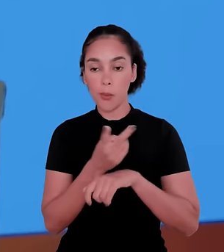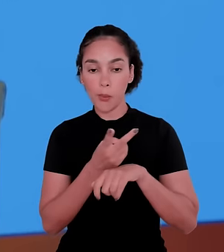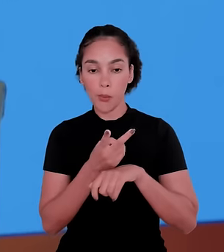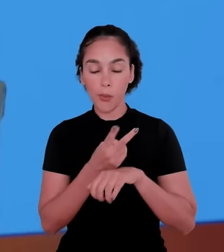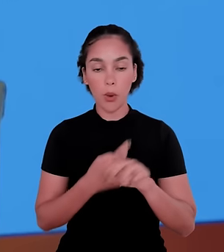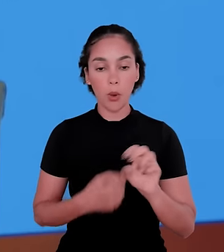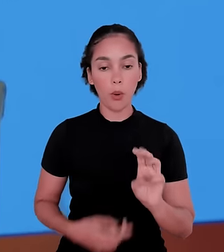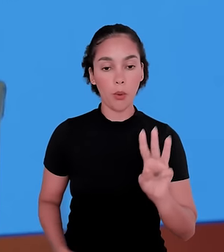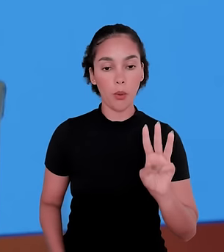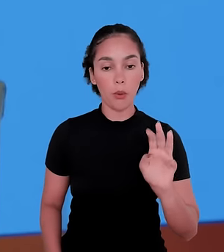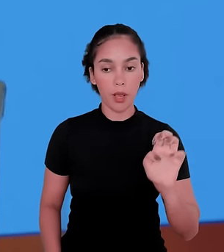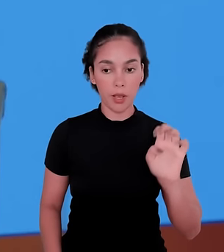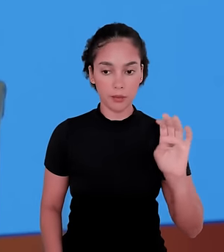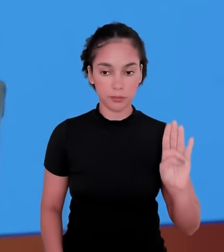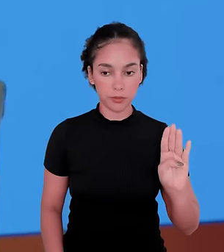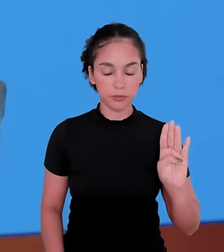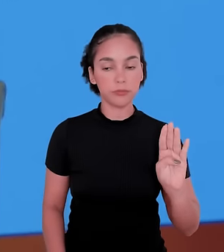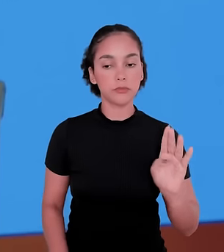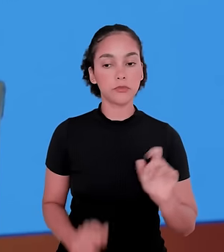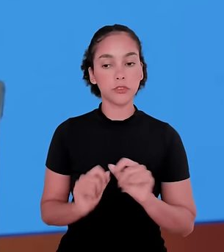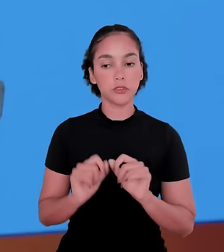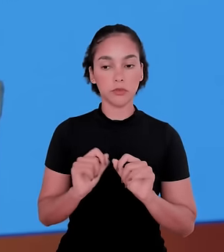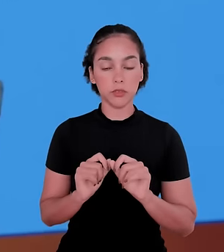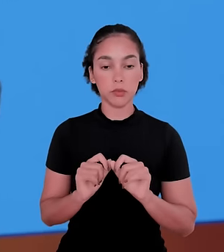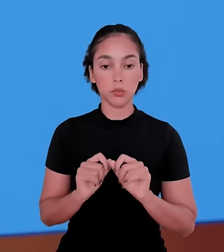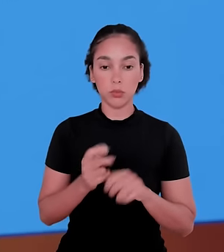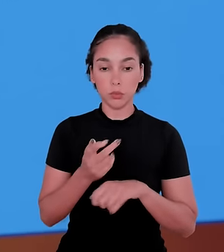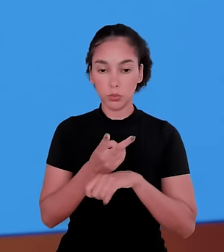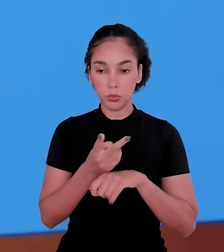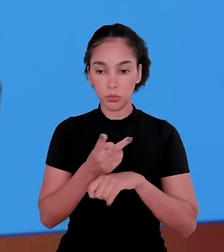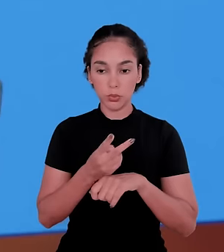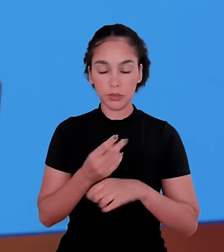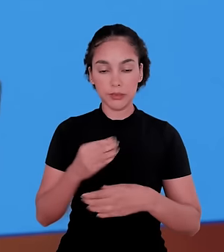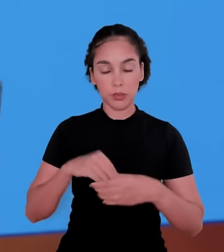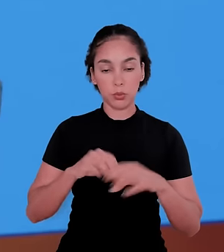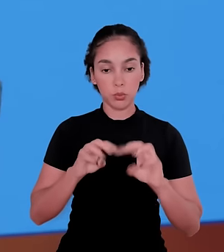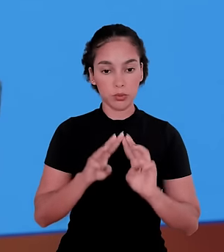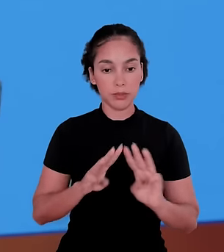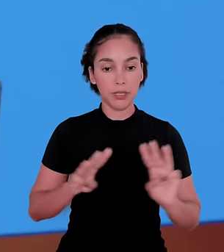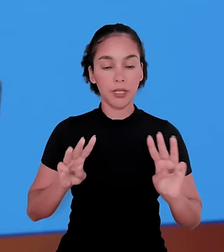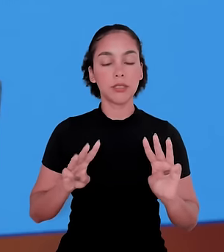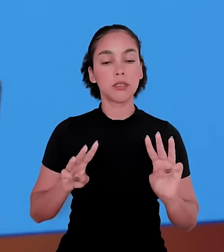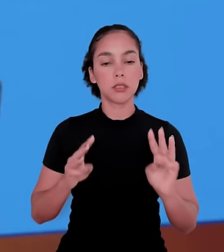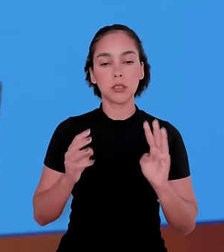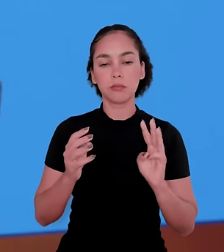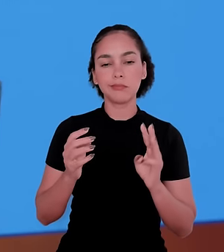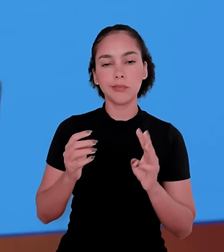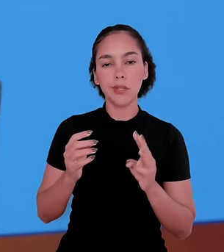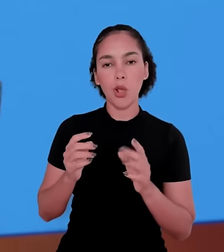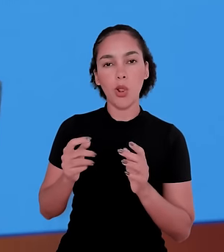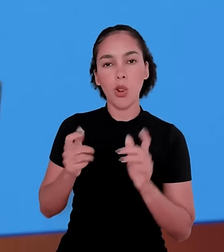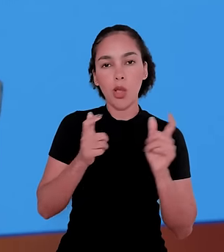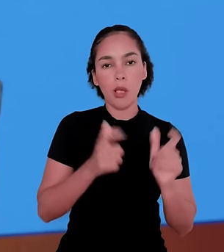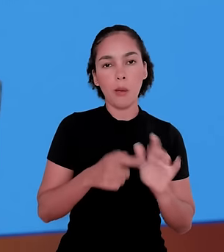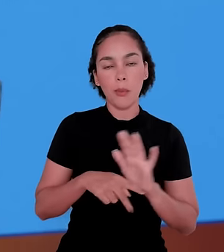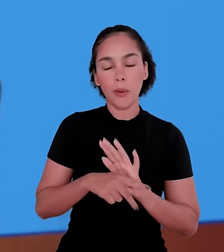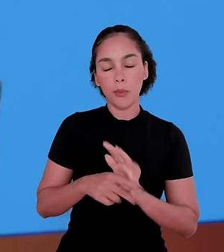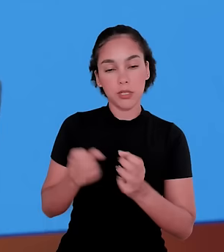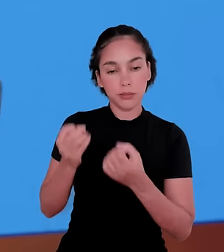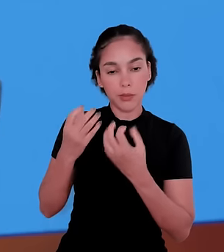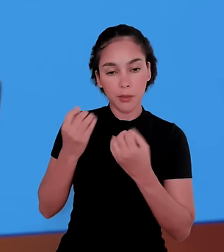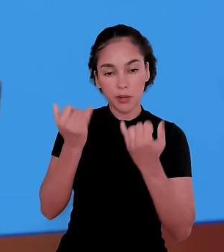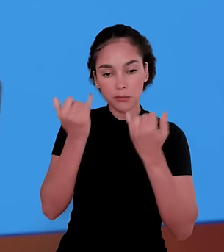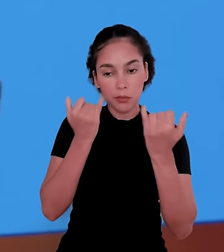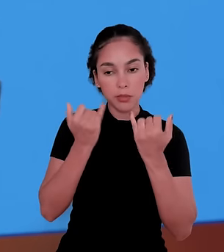web que é fazer uma busca no site do INPI no nosso banco de dados que é onde tem todas as marcas